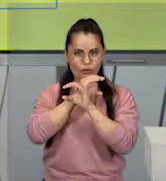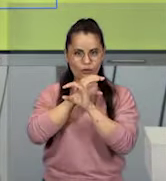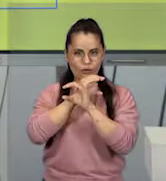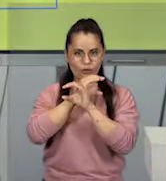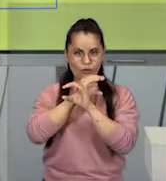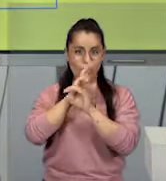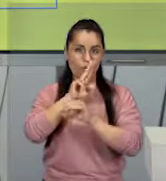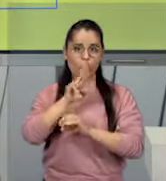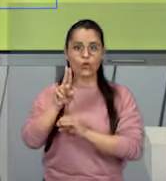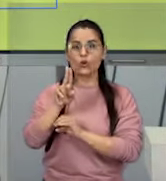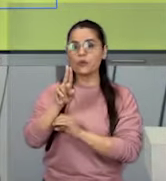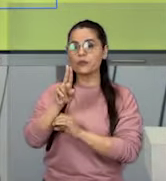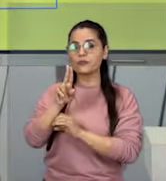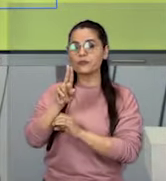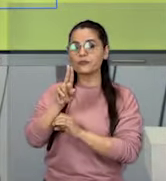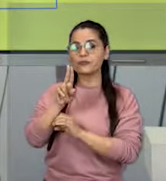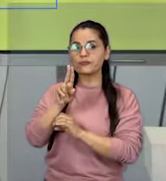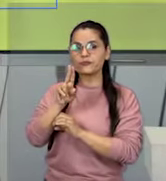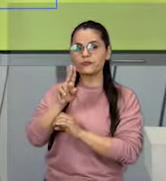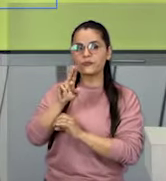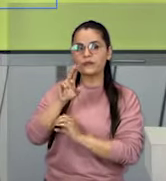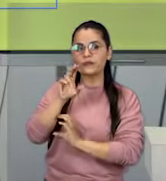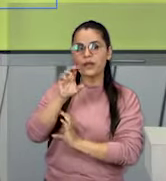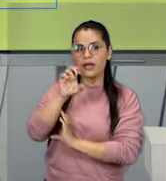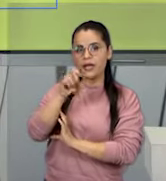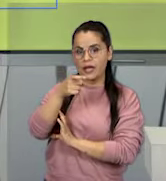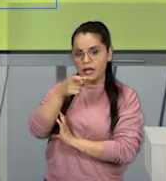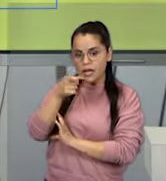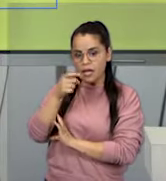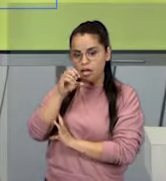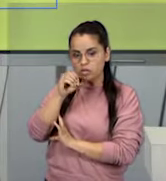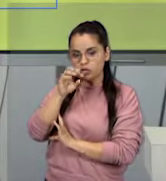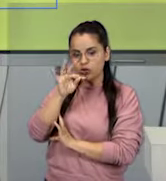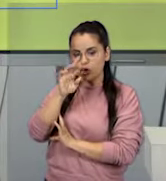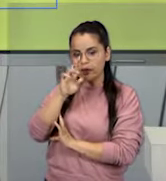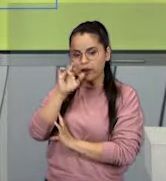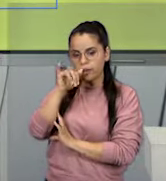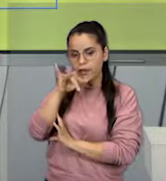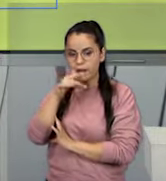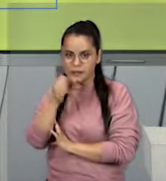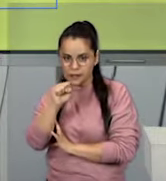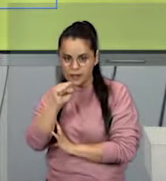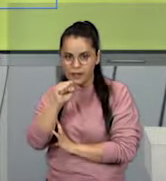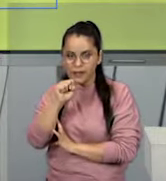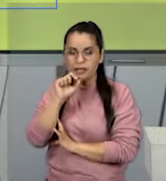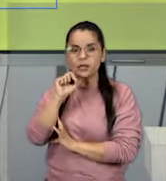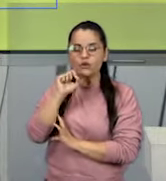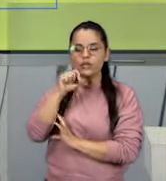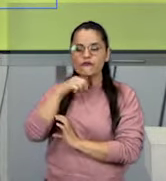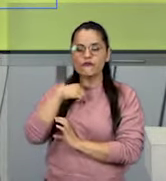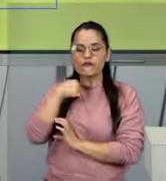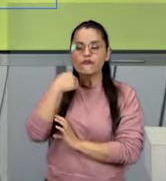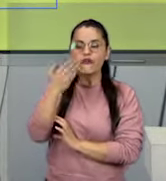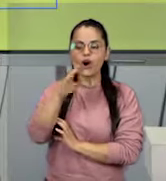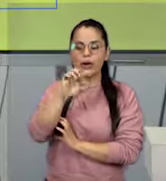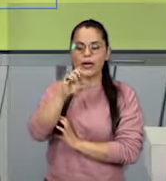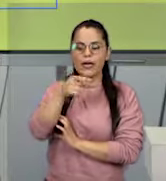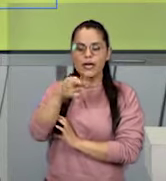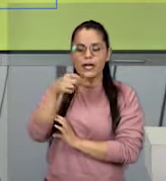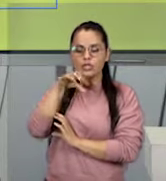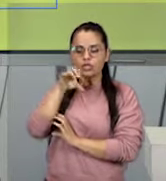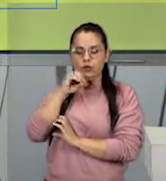nós chamamos de reações exo térmicas bom então é que lo para fora lembra de